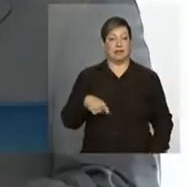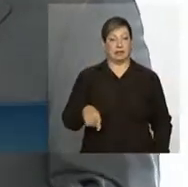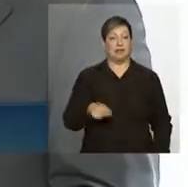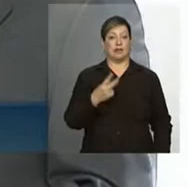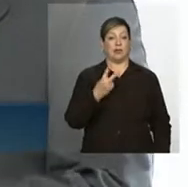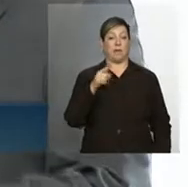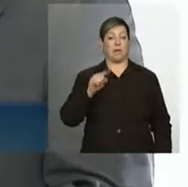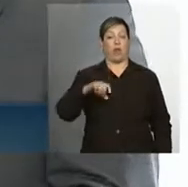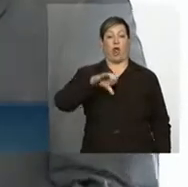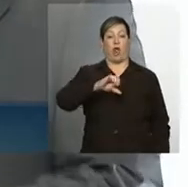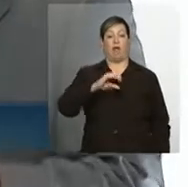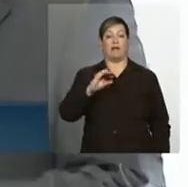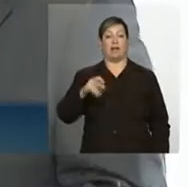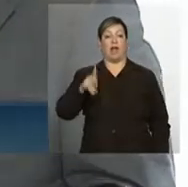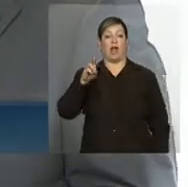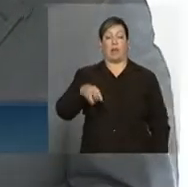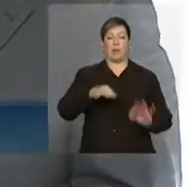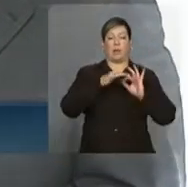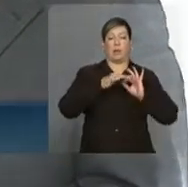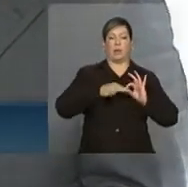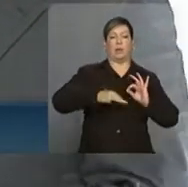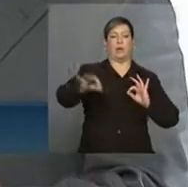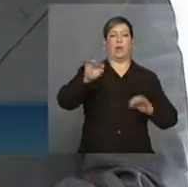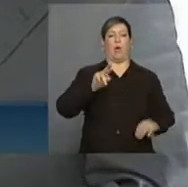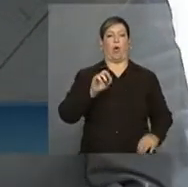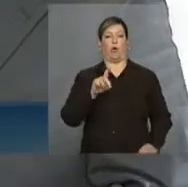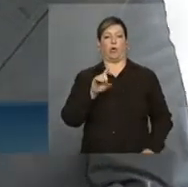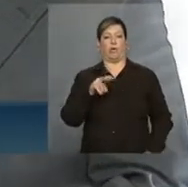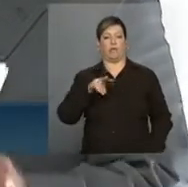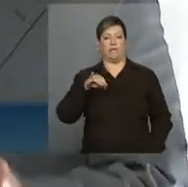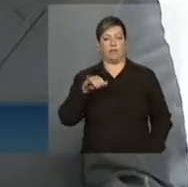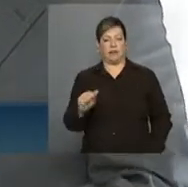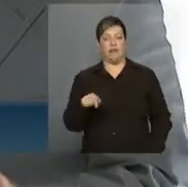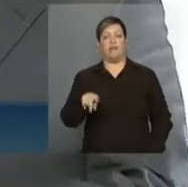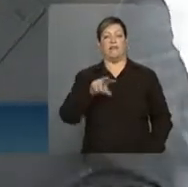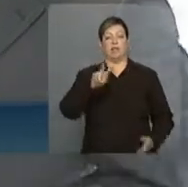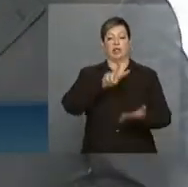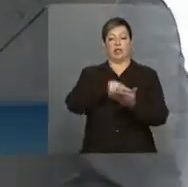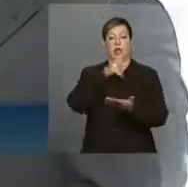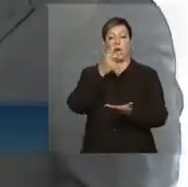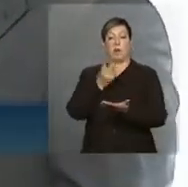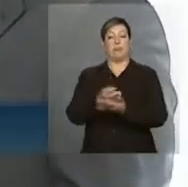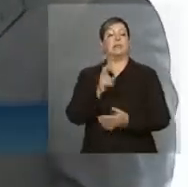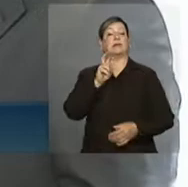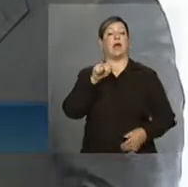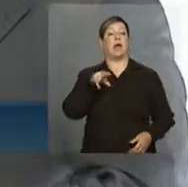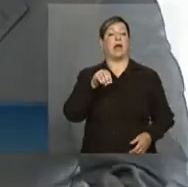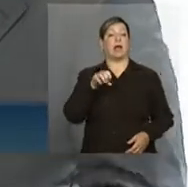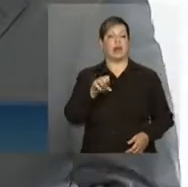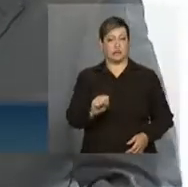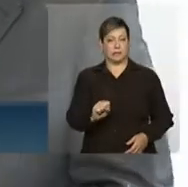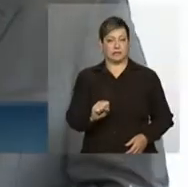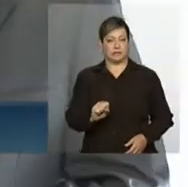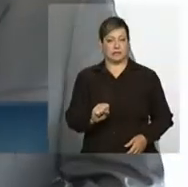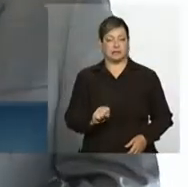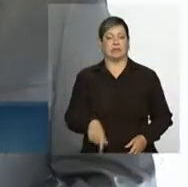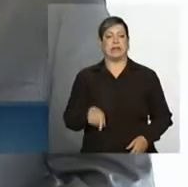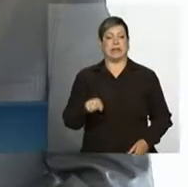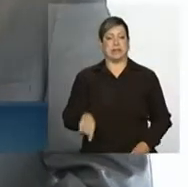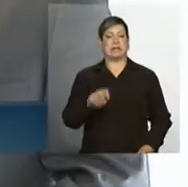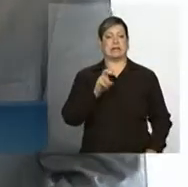2.900 quilômetros de rodovias que serão duplicadas em 5 anos, nesses 5